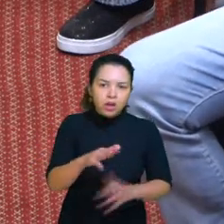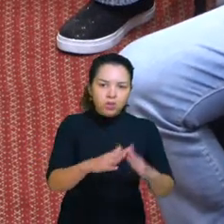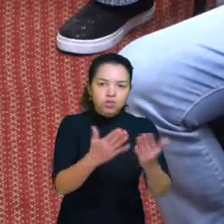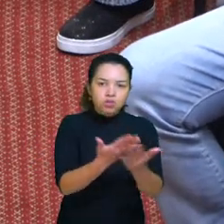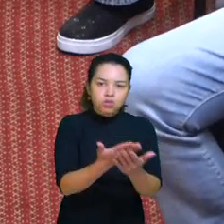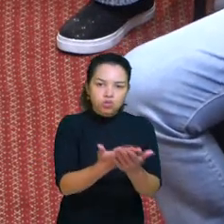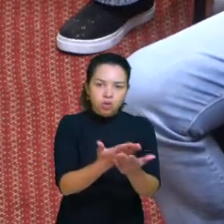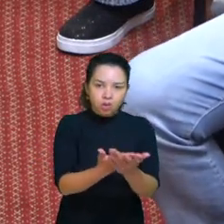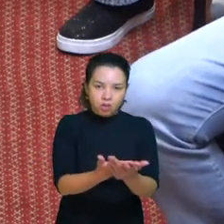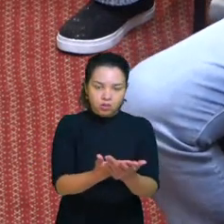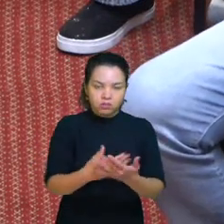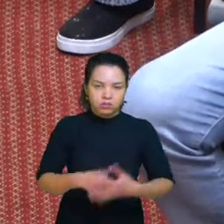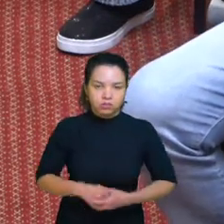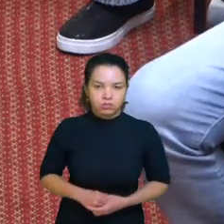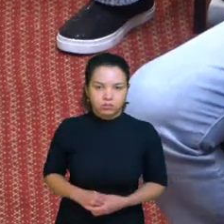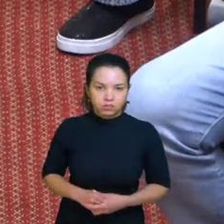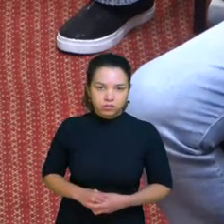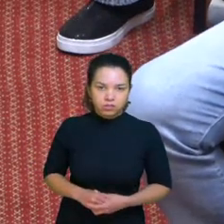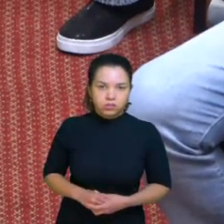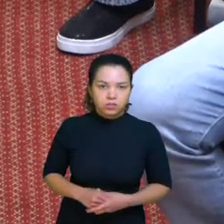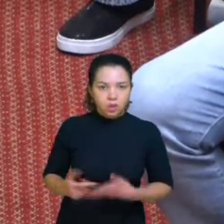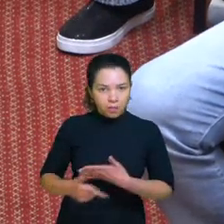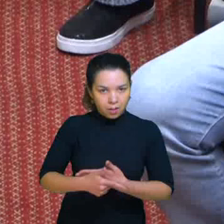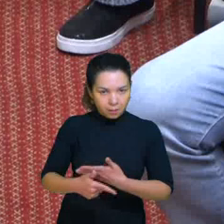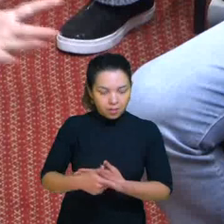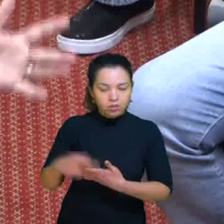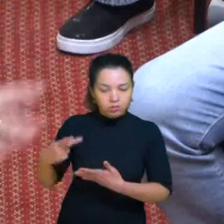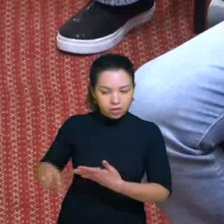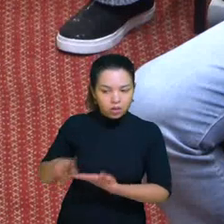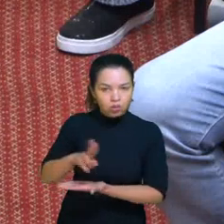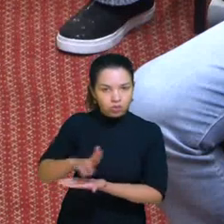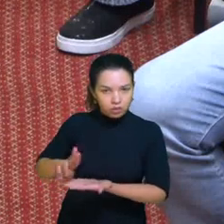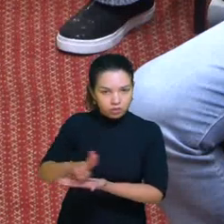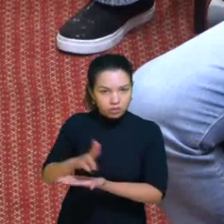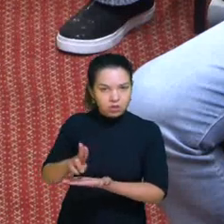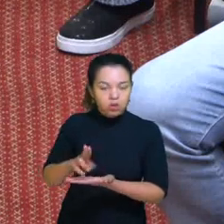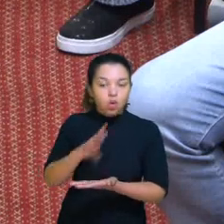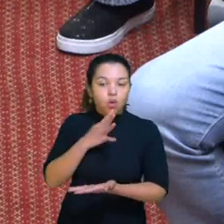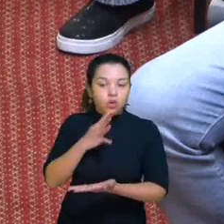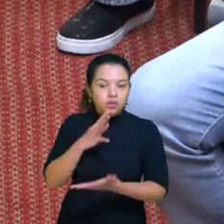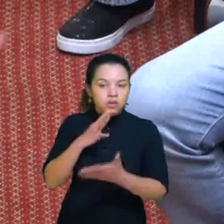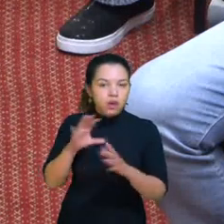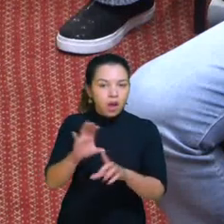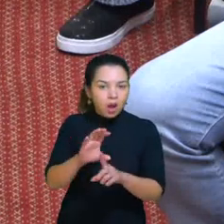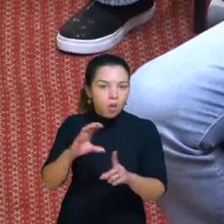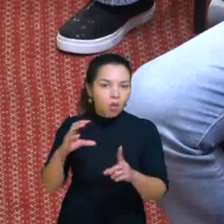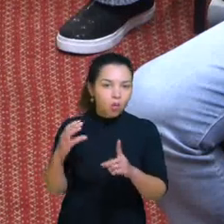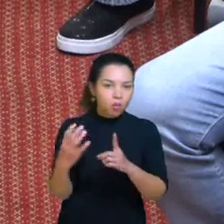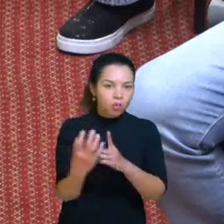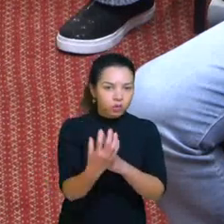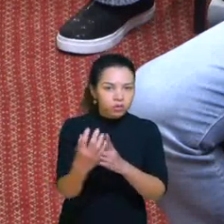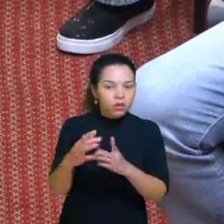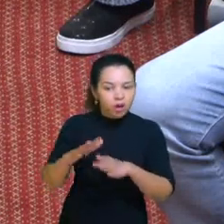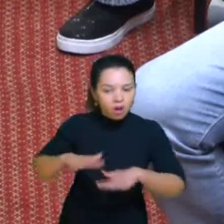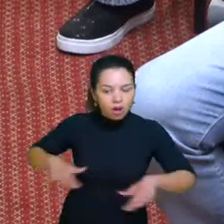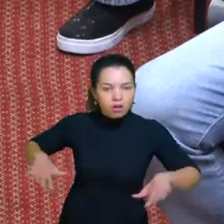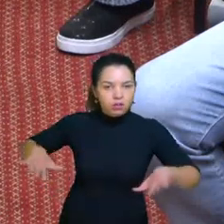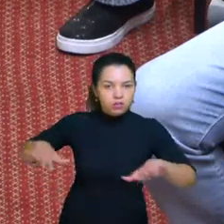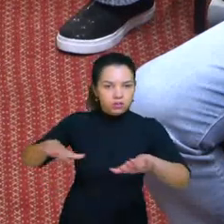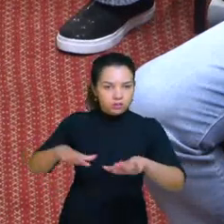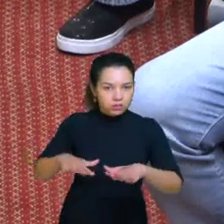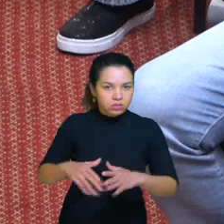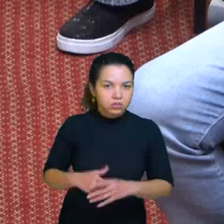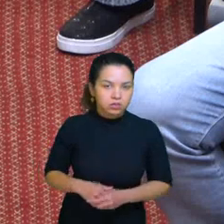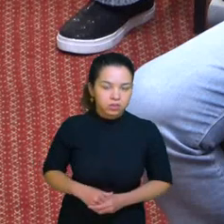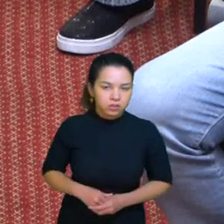então Eh é um papel da Universidade conhecer a comunidade onde ela no seu entorno isso faz sentido para